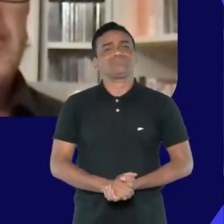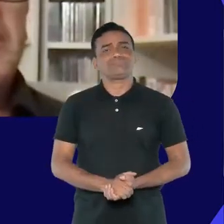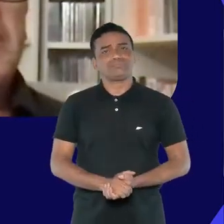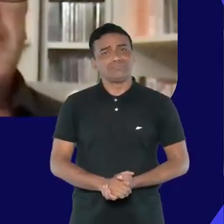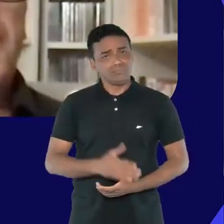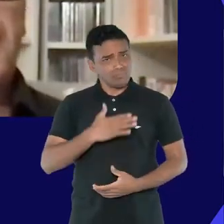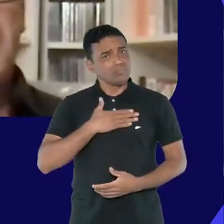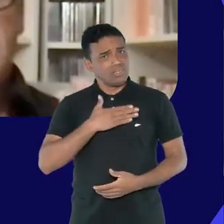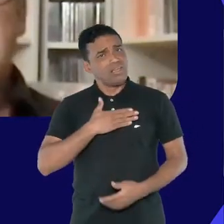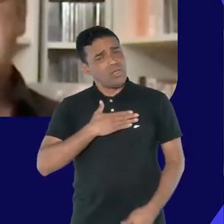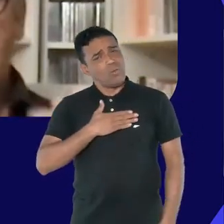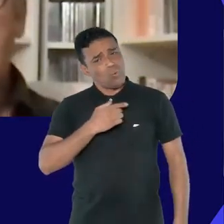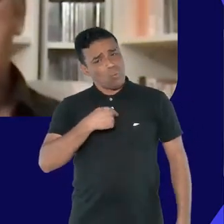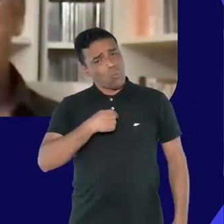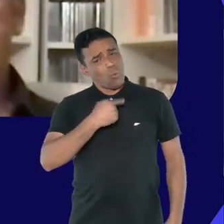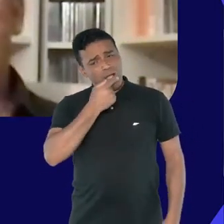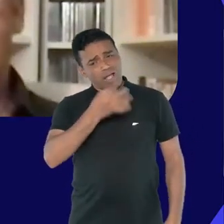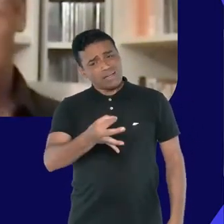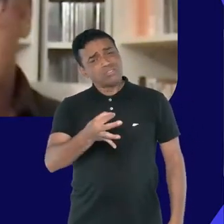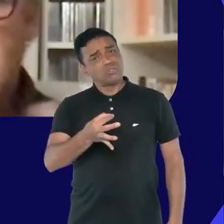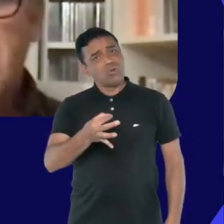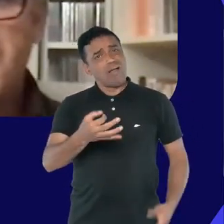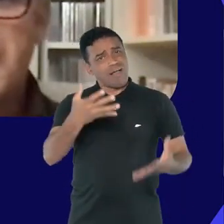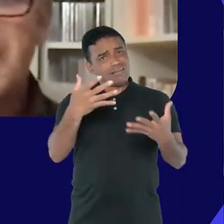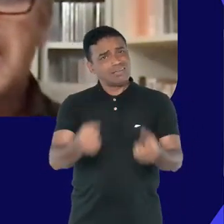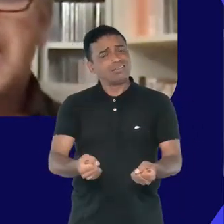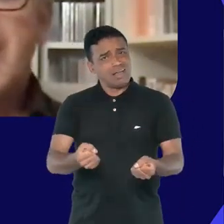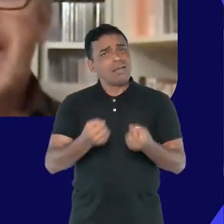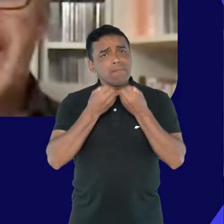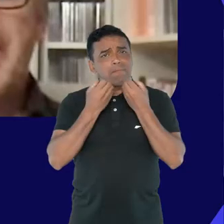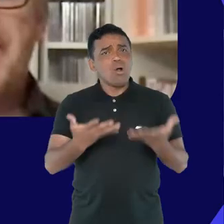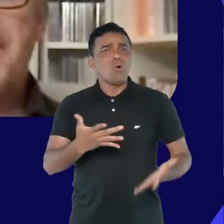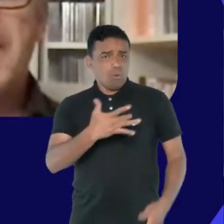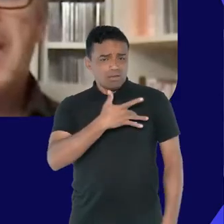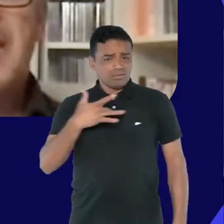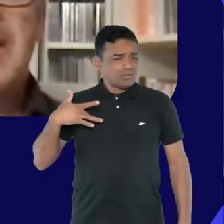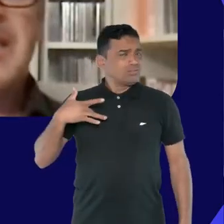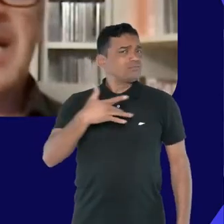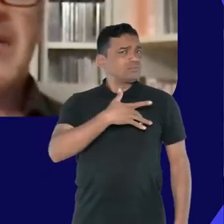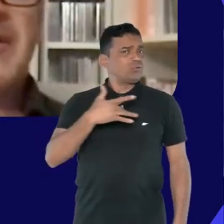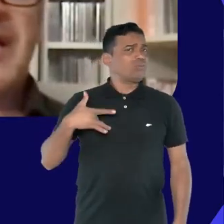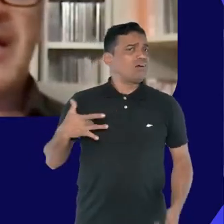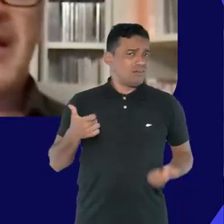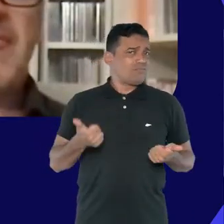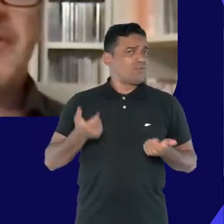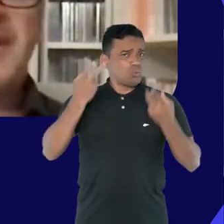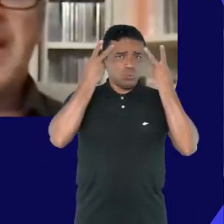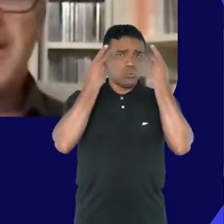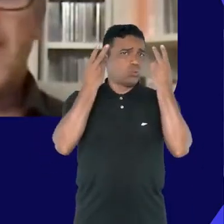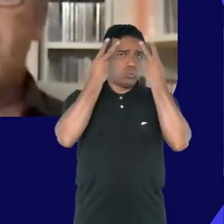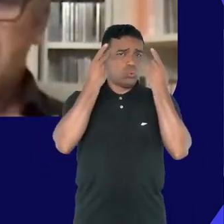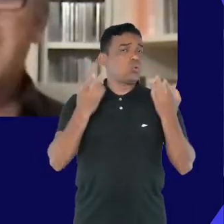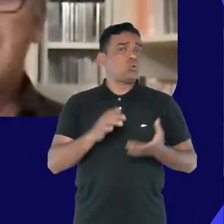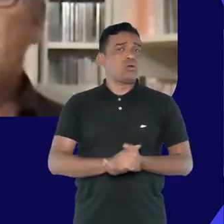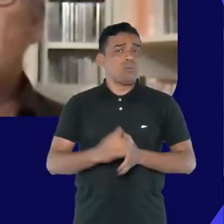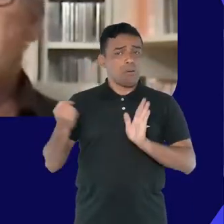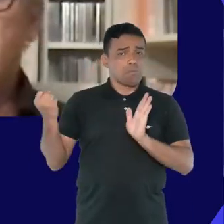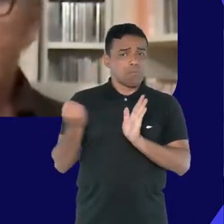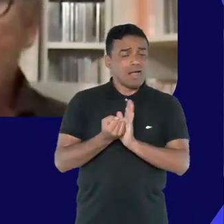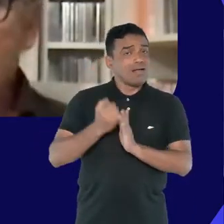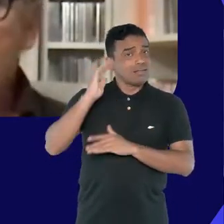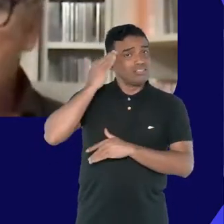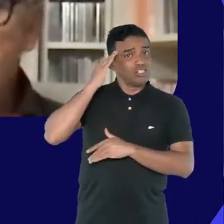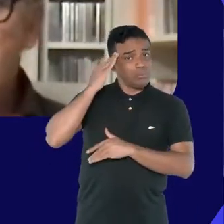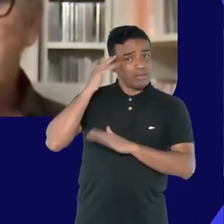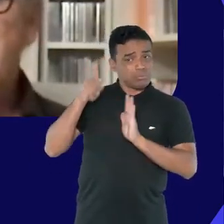E eu acho que para mim aceitar isso é saudável, lá está, é um sinal de compreensão